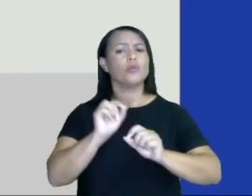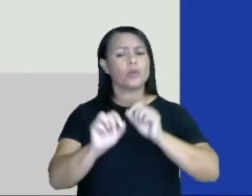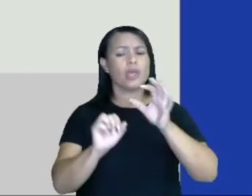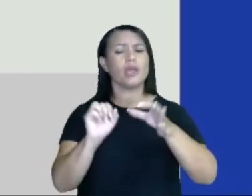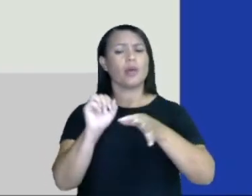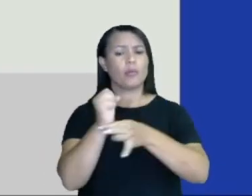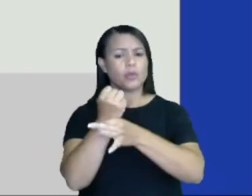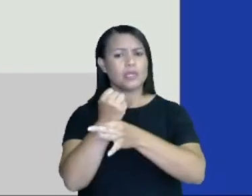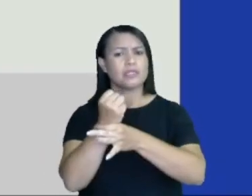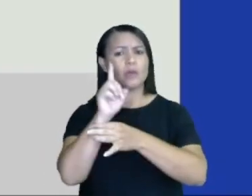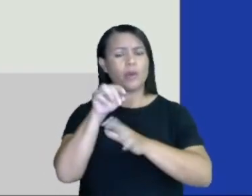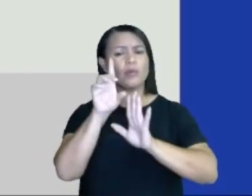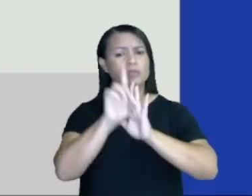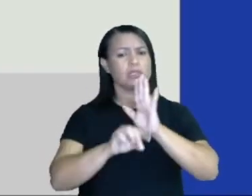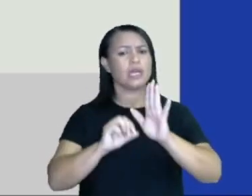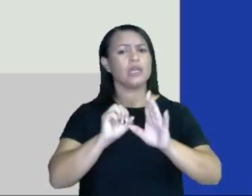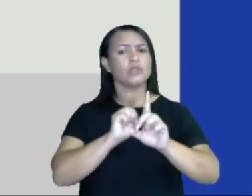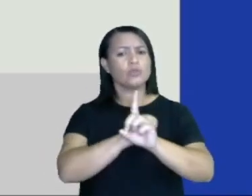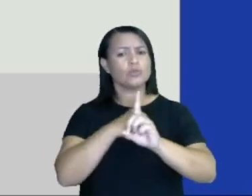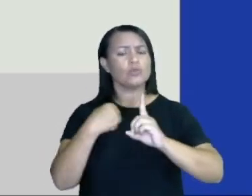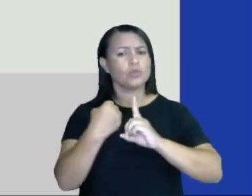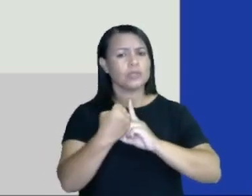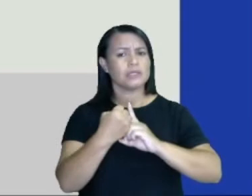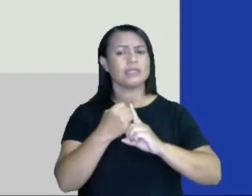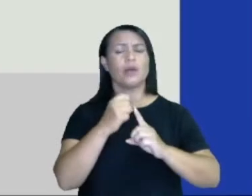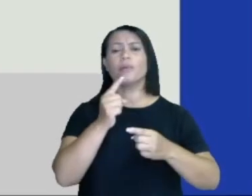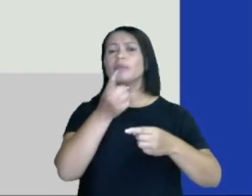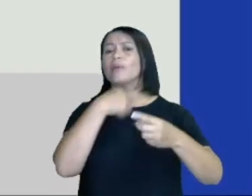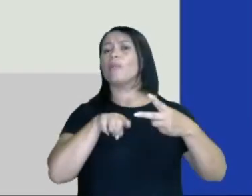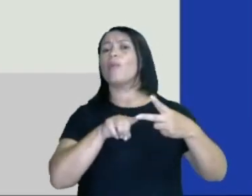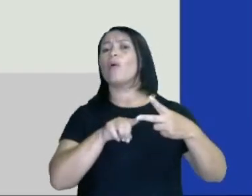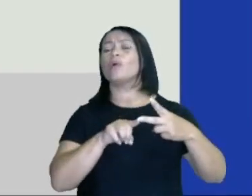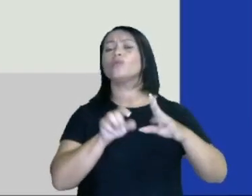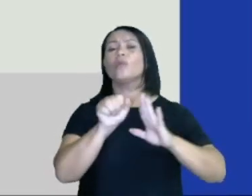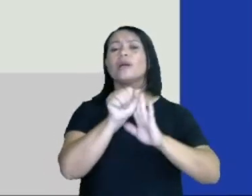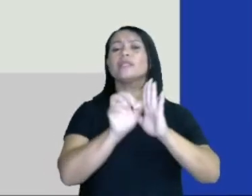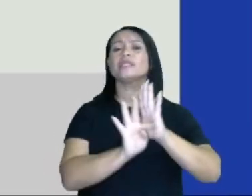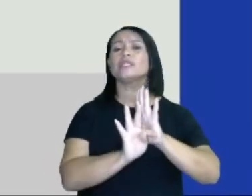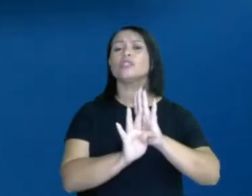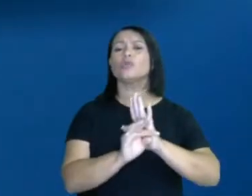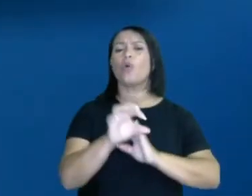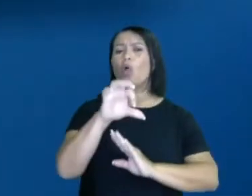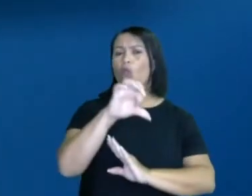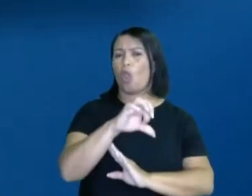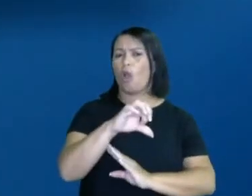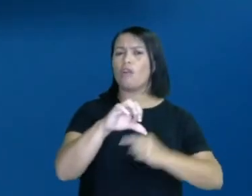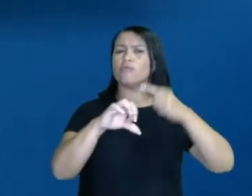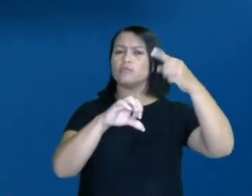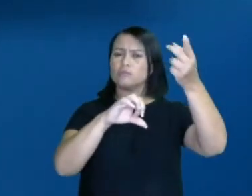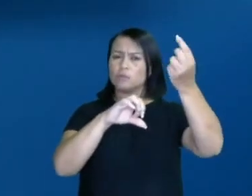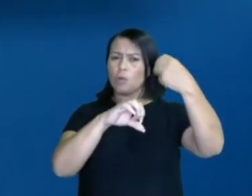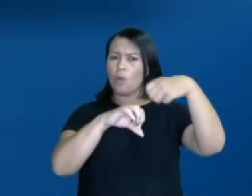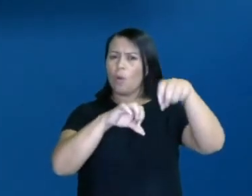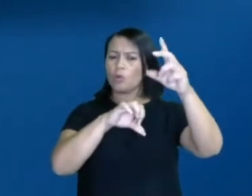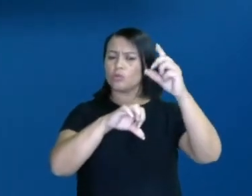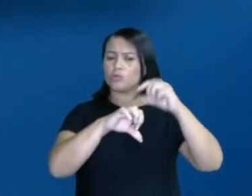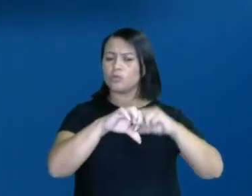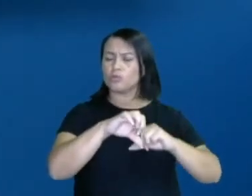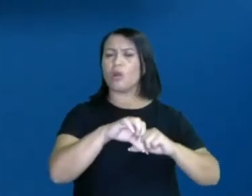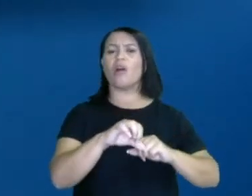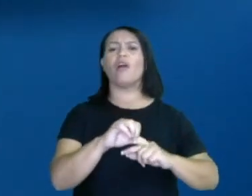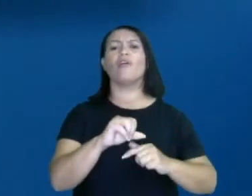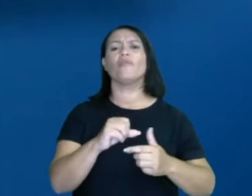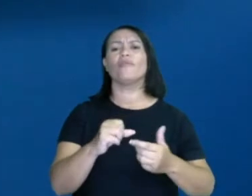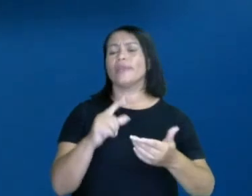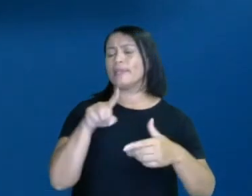um direito social. Logo em seguida, artigo 9. Percebam que é a mesma sequência e ela vai se repetindo por diversas